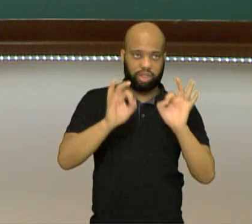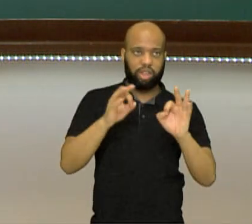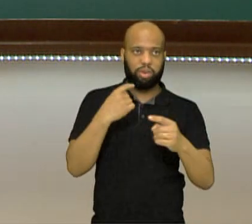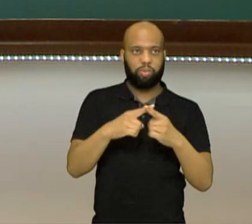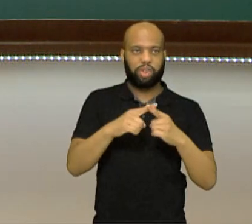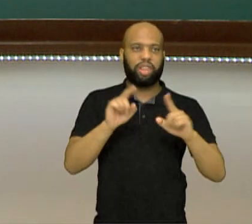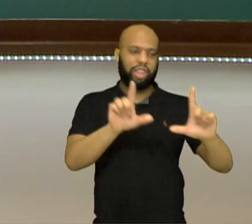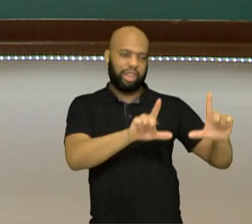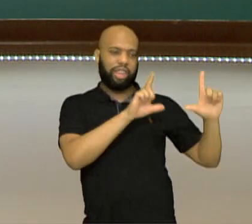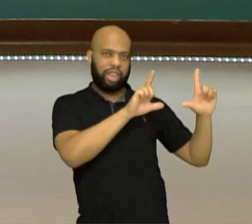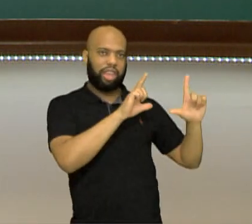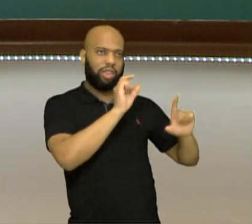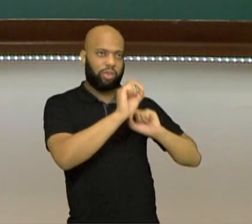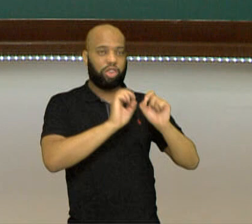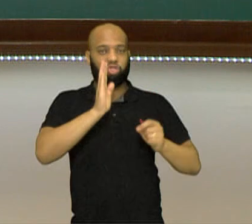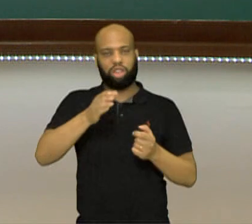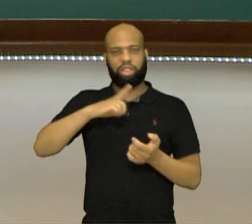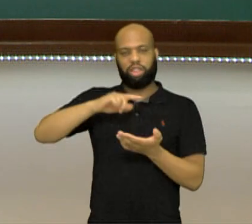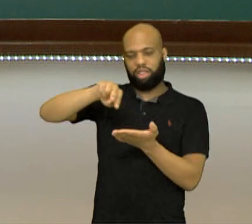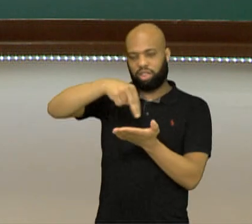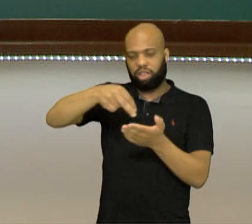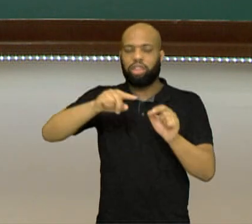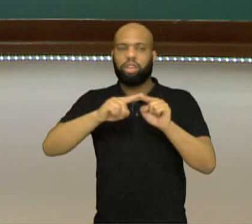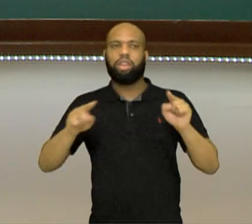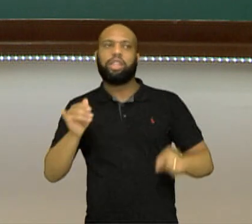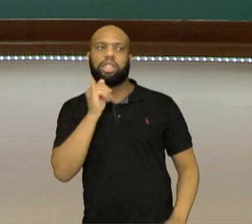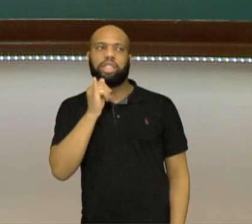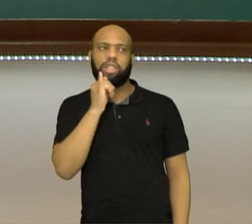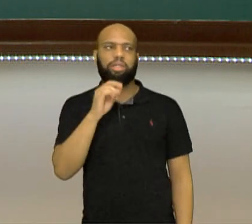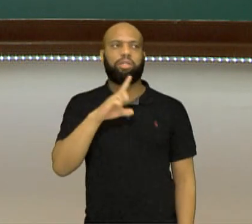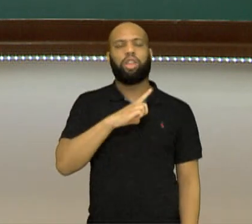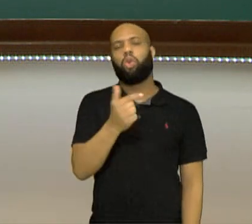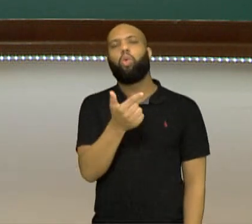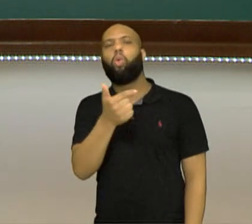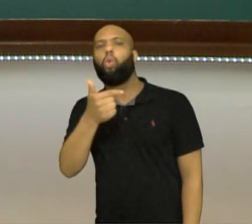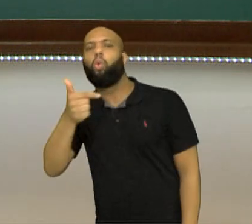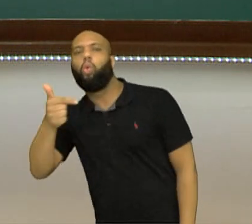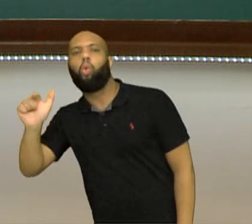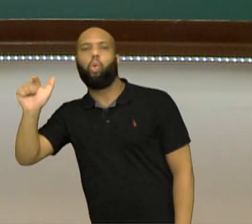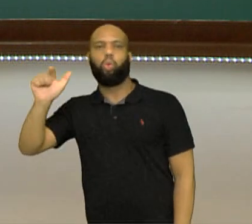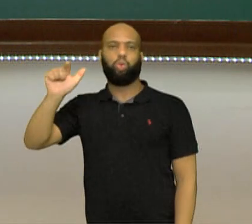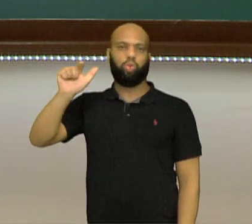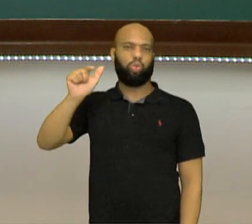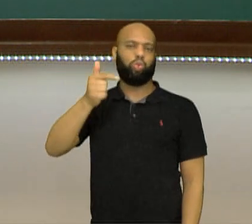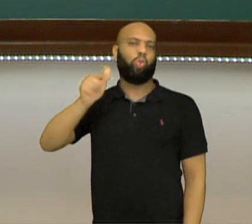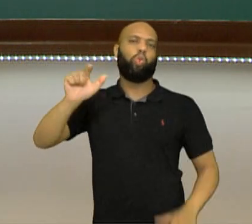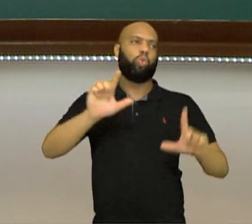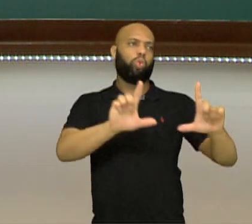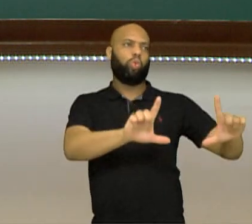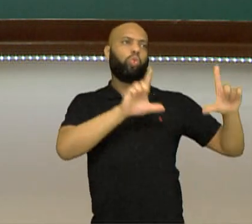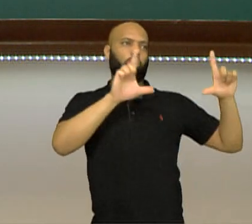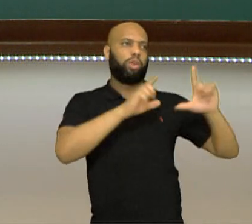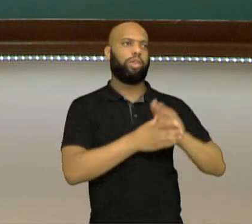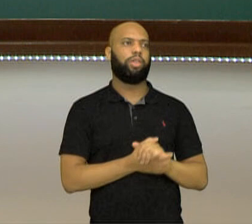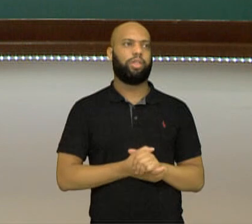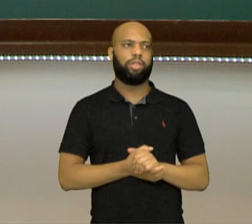dois quadros já com danças, mas você pode pegar, de repente, um quadro, vamos pegar lá o...